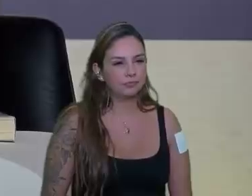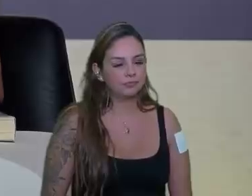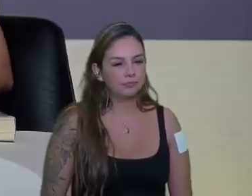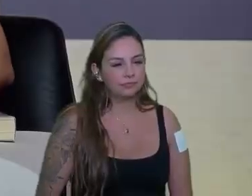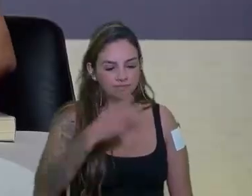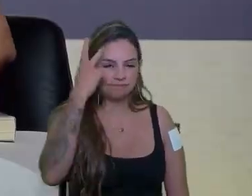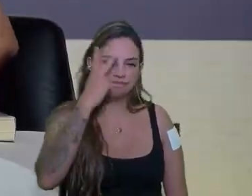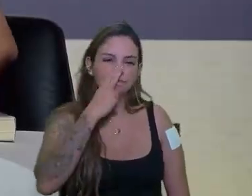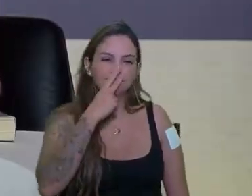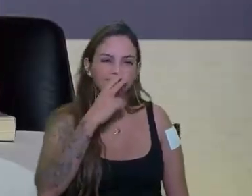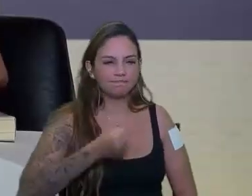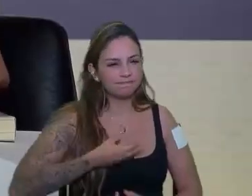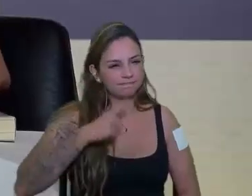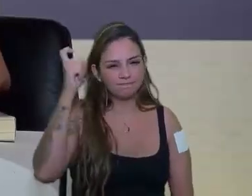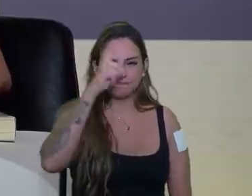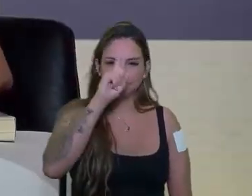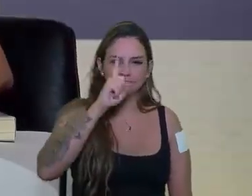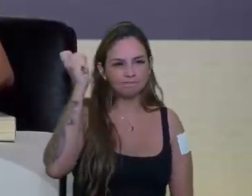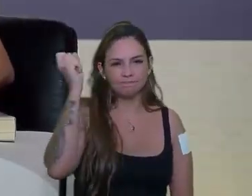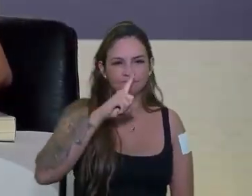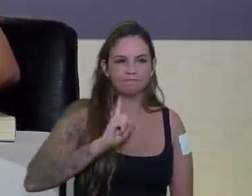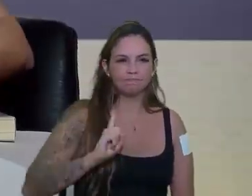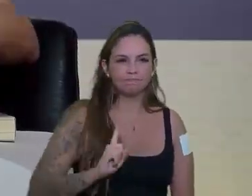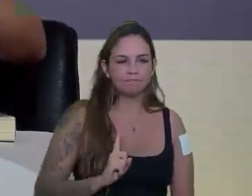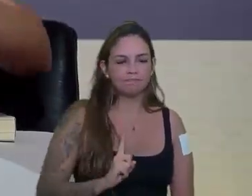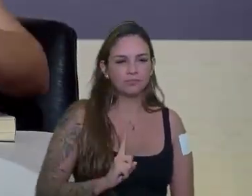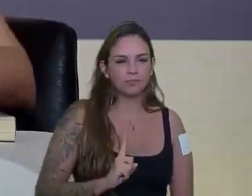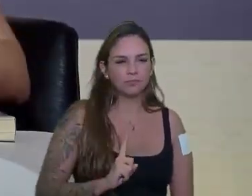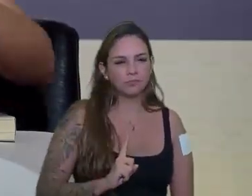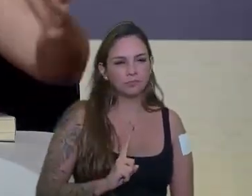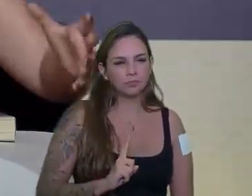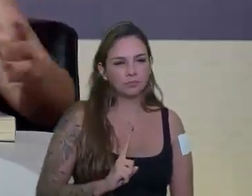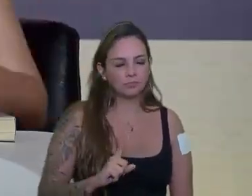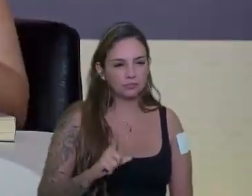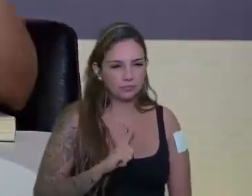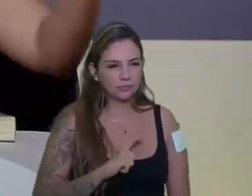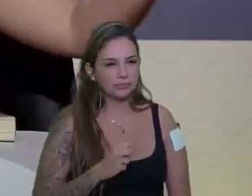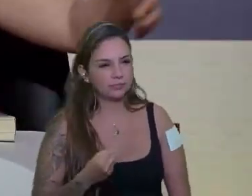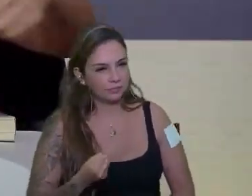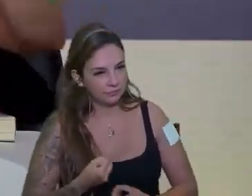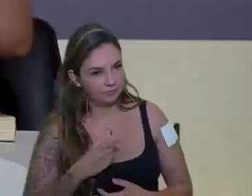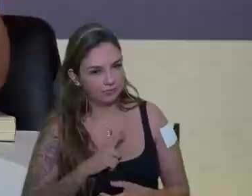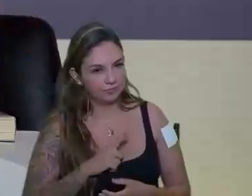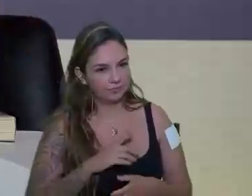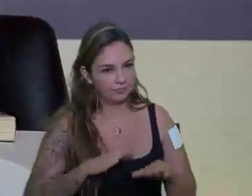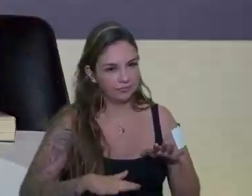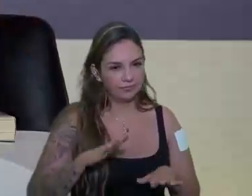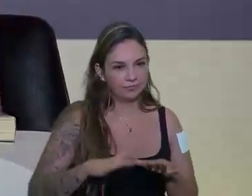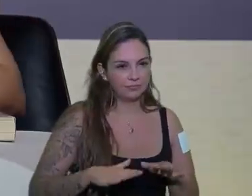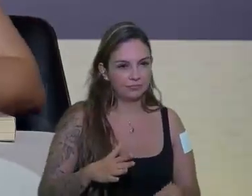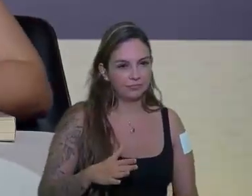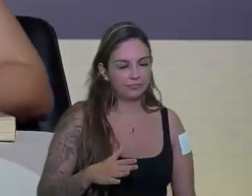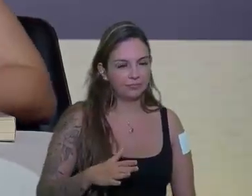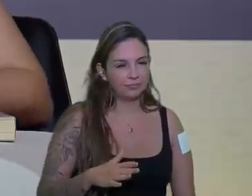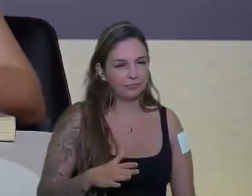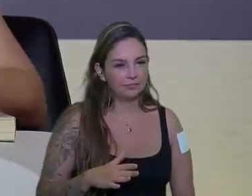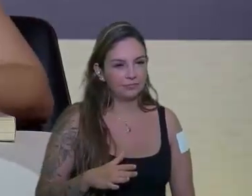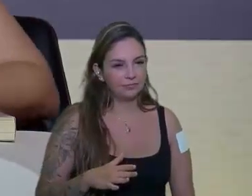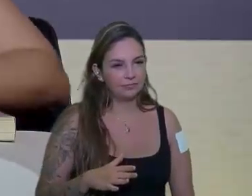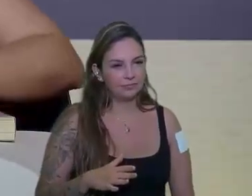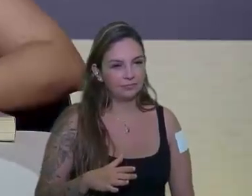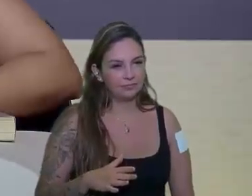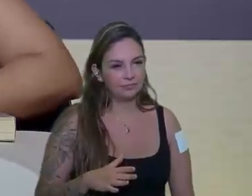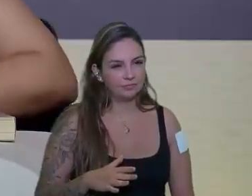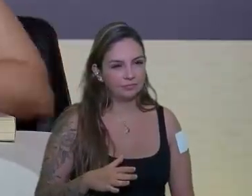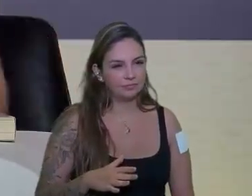achando que poesia é difícil, e poesia não é difícil. Óbvio que poesia tem dificuldades técnicas, às vezes, e ok, mas tudo na